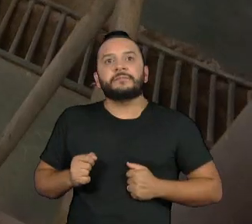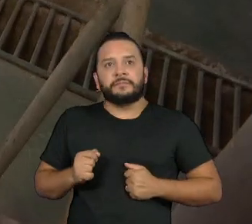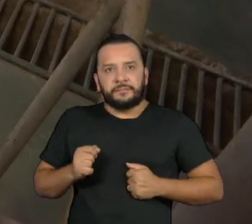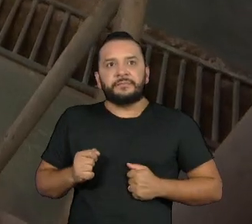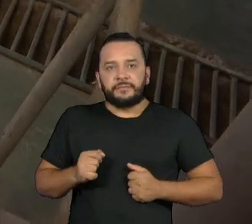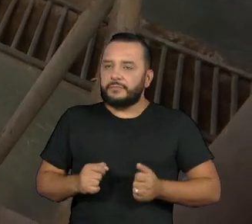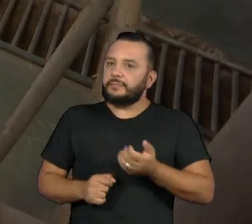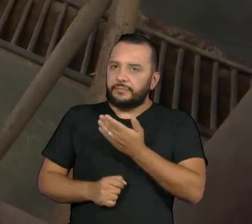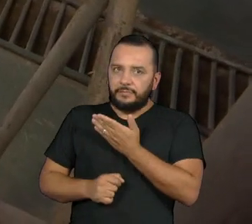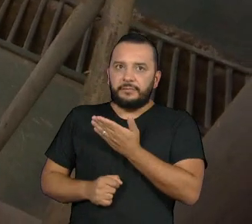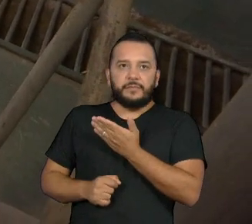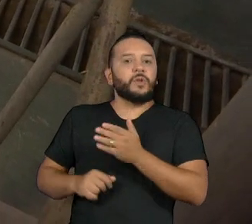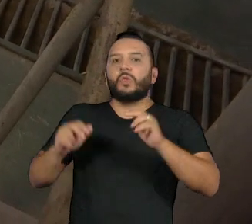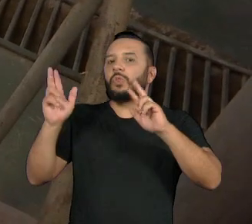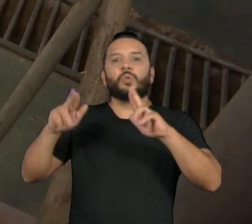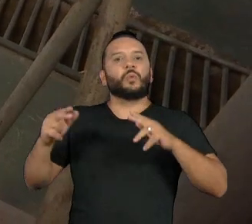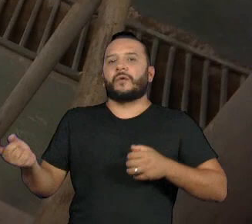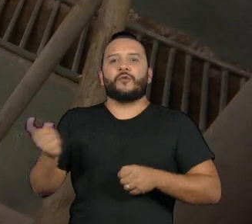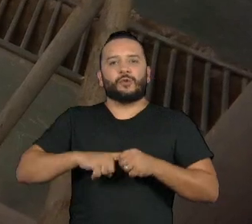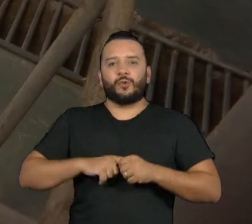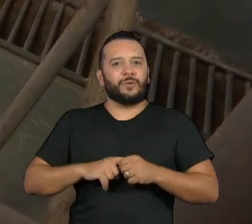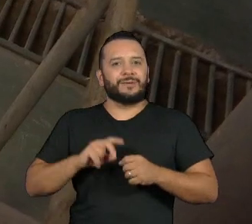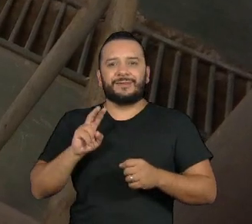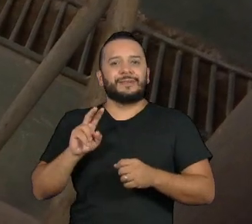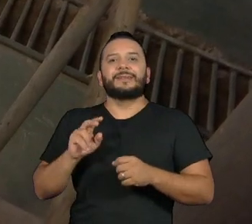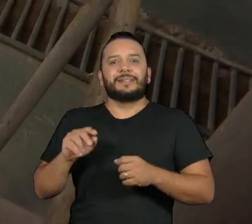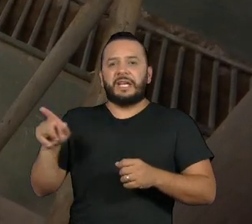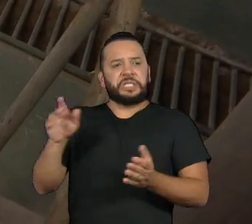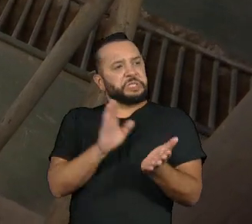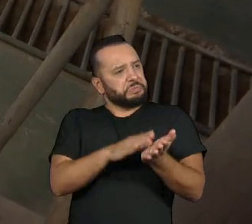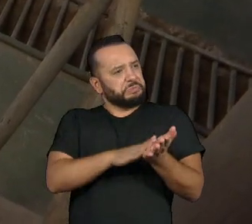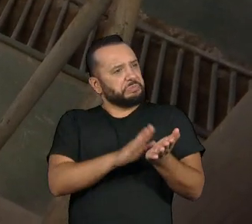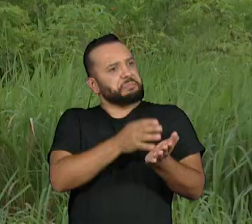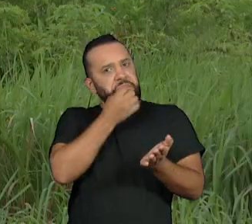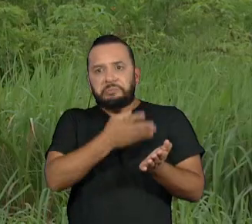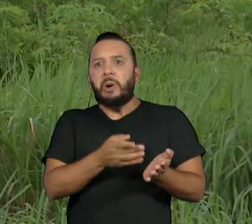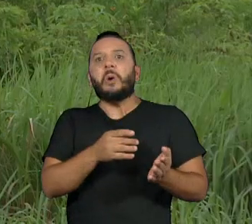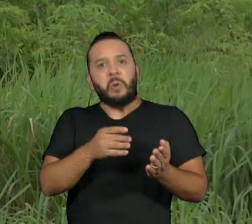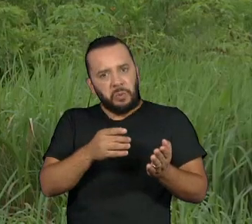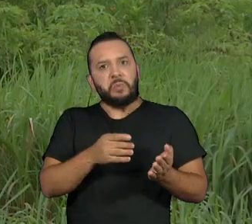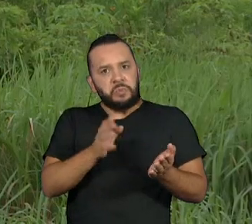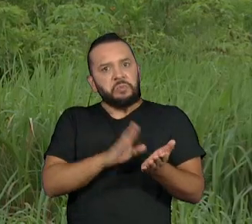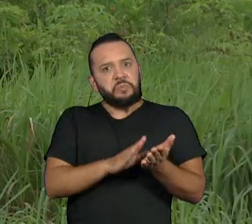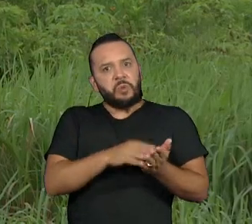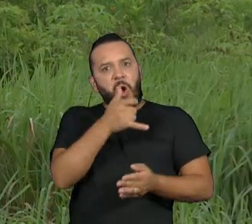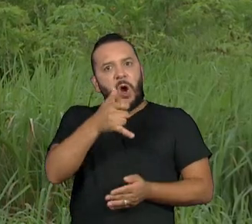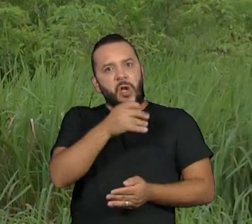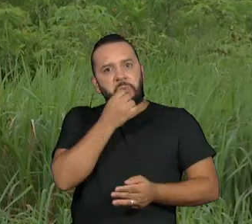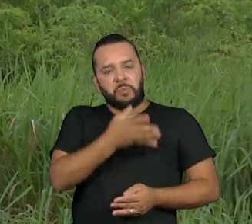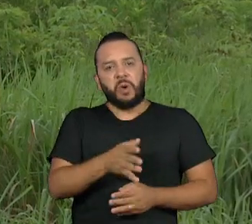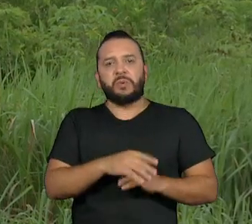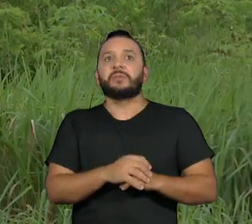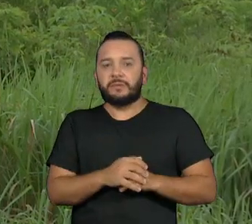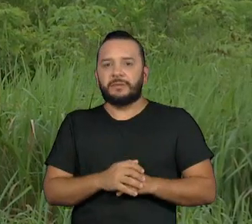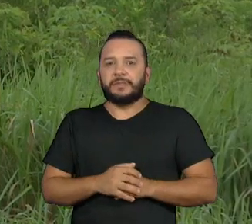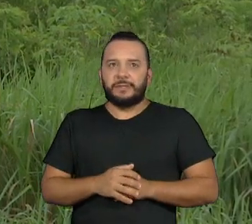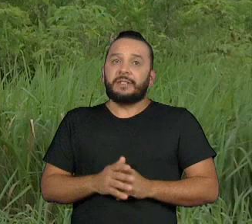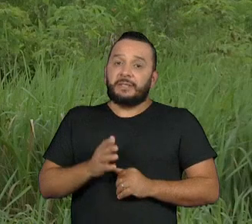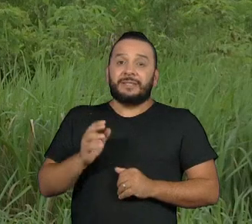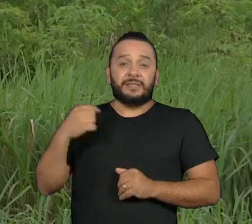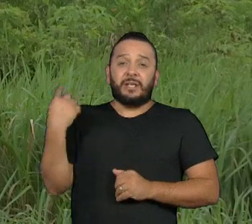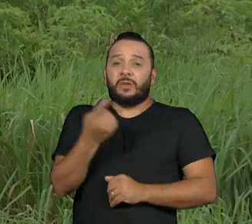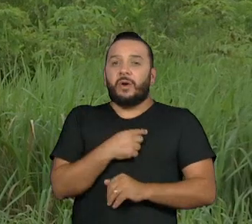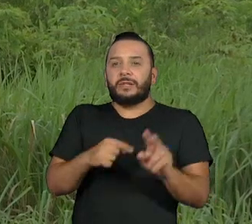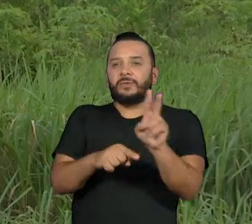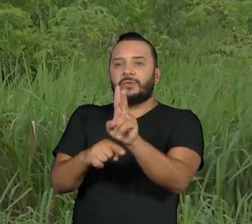Nosso produto nunca voltou. E a gente só tem elogios, né? As pessoas só elogiam. Quando se dá aos frutos da floresta seu devido